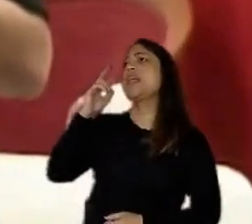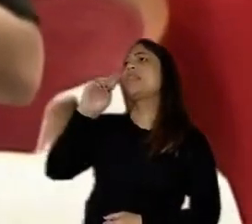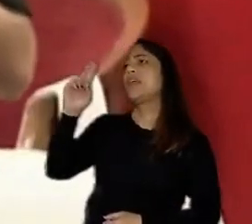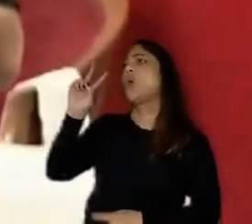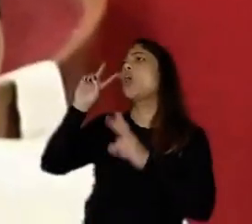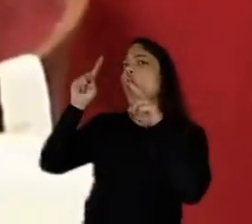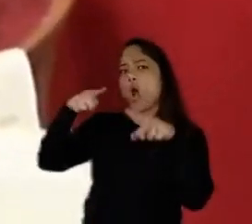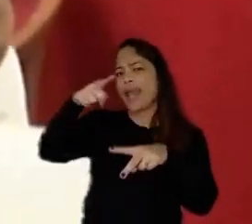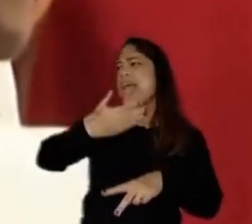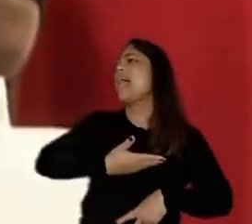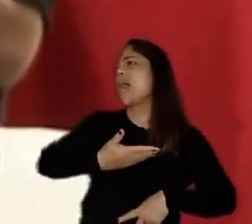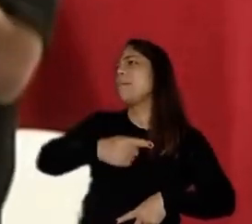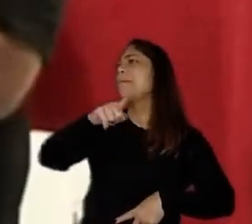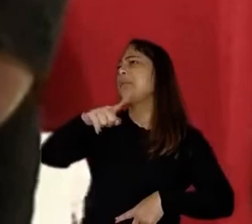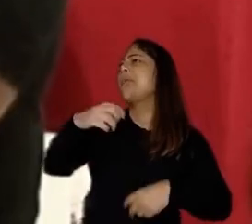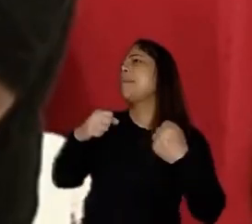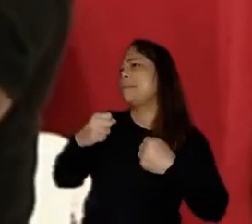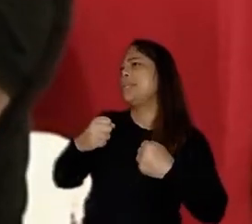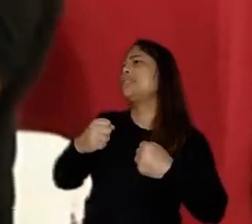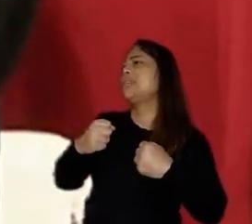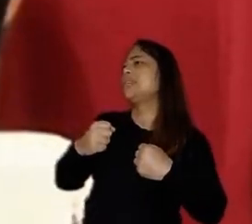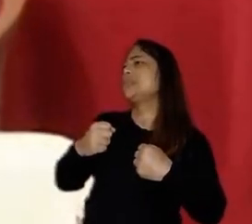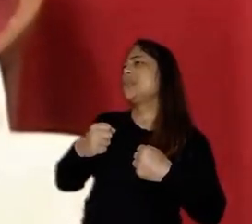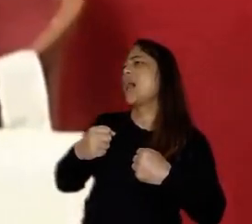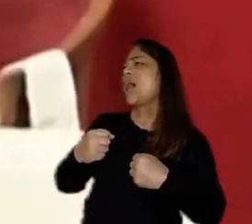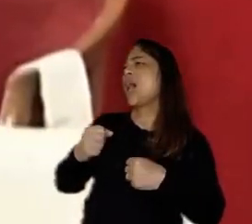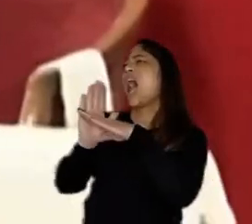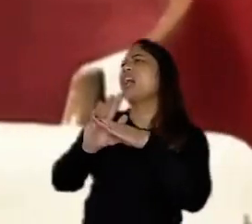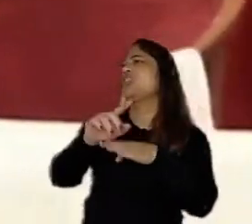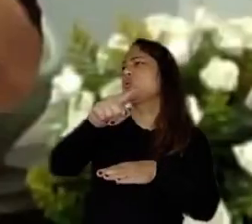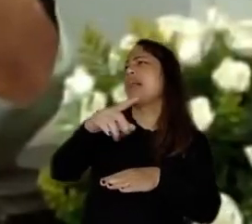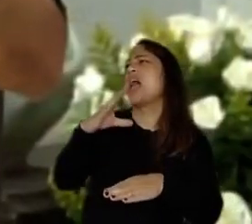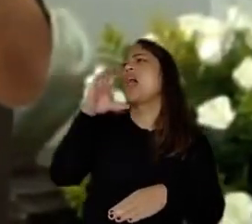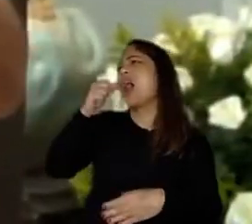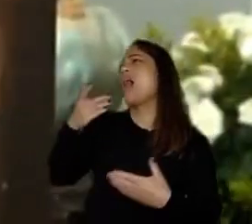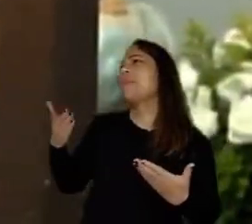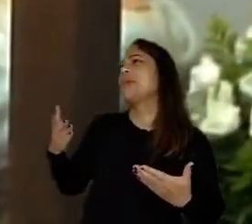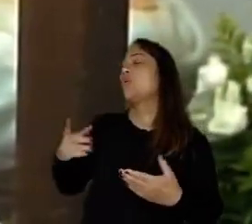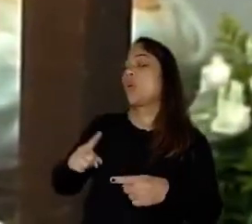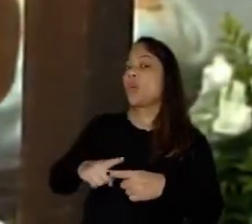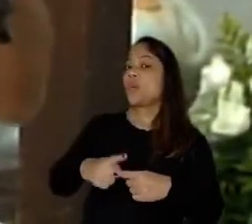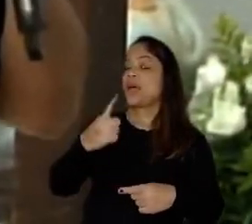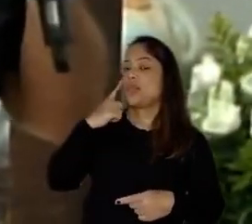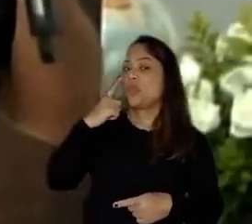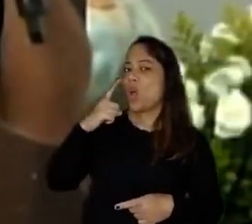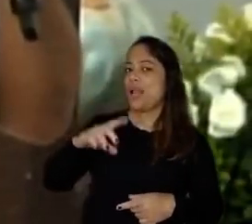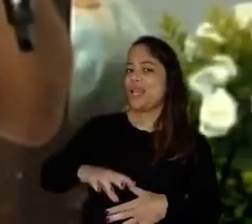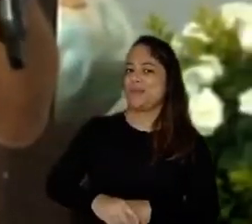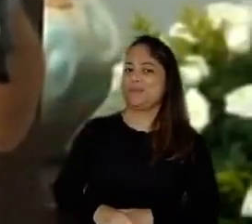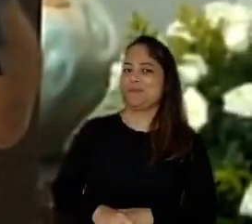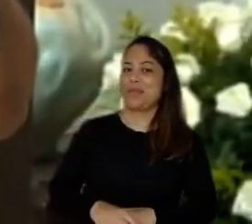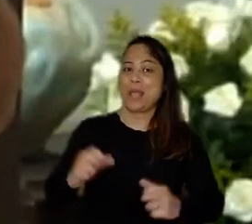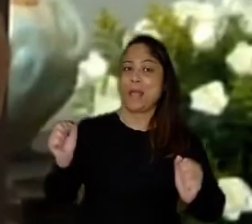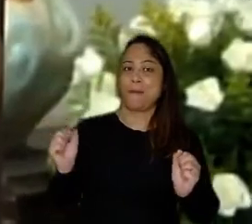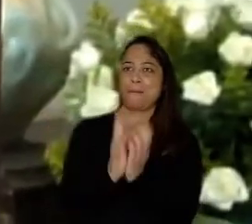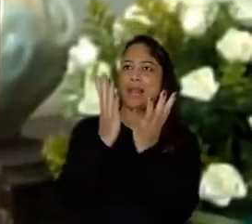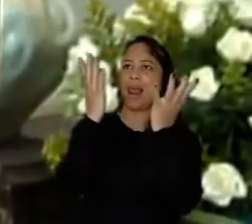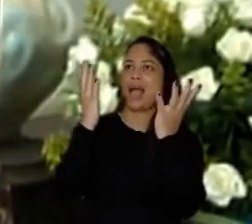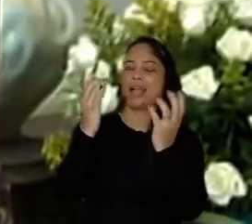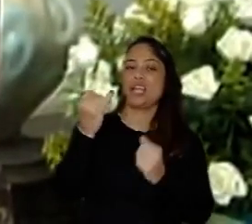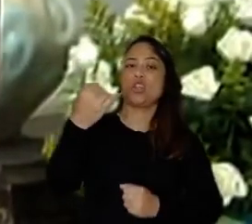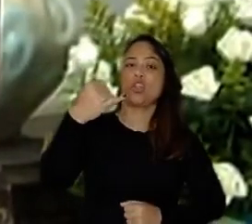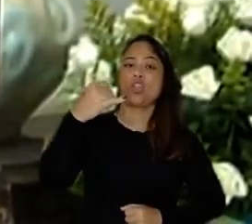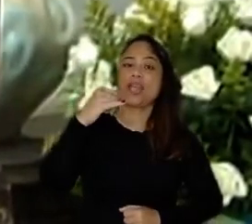ela, ajuda ela, apressa as coisas para ela. Só tem um detalhe: a fé que gera milagres não